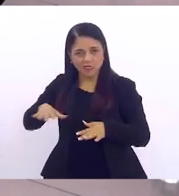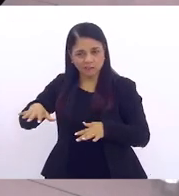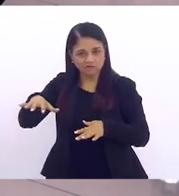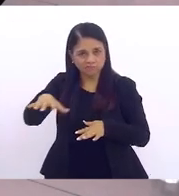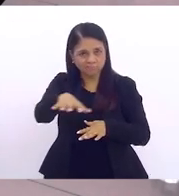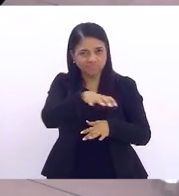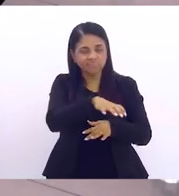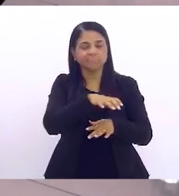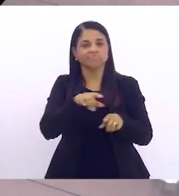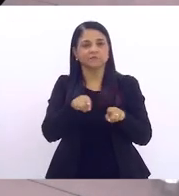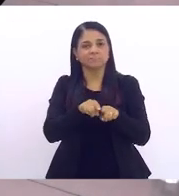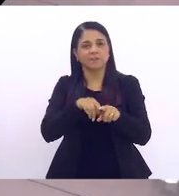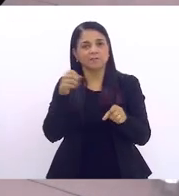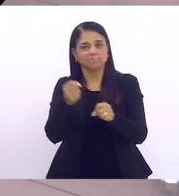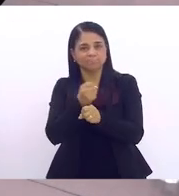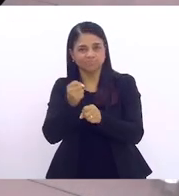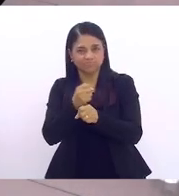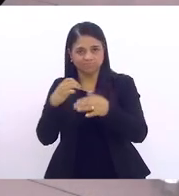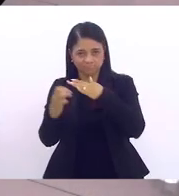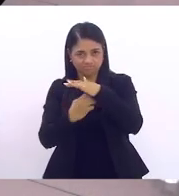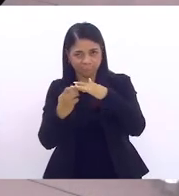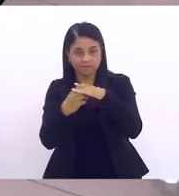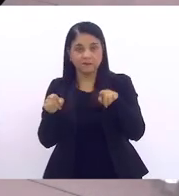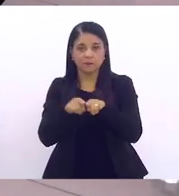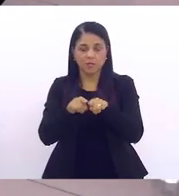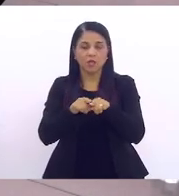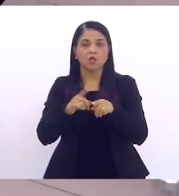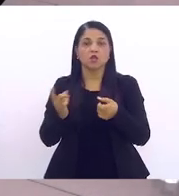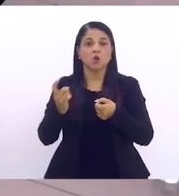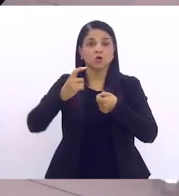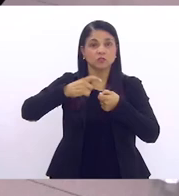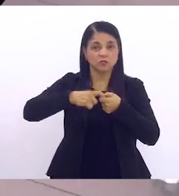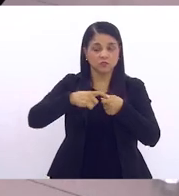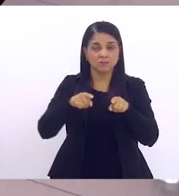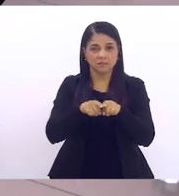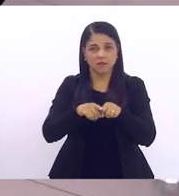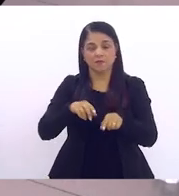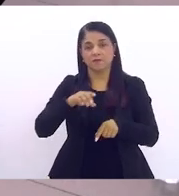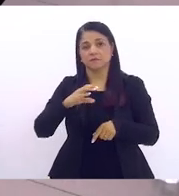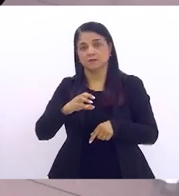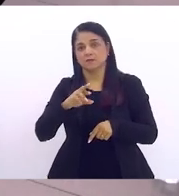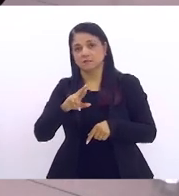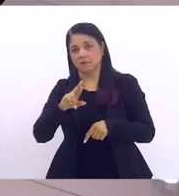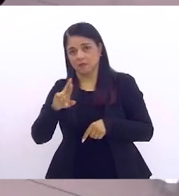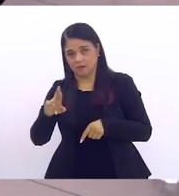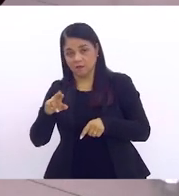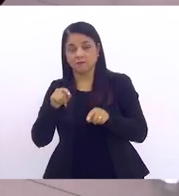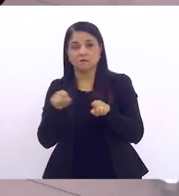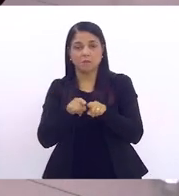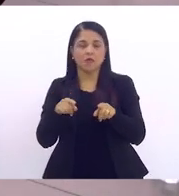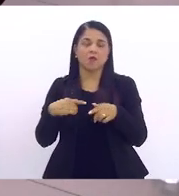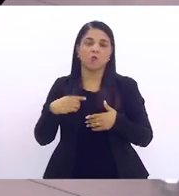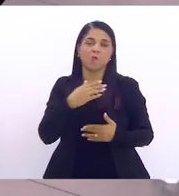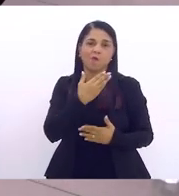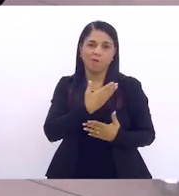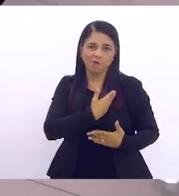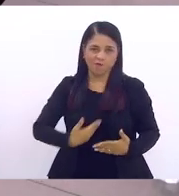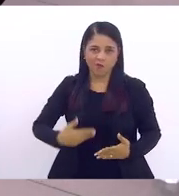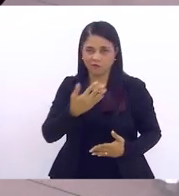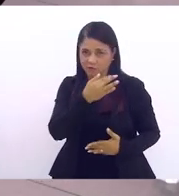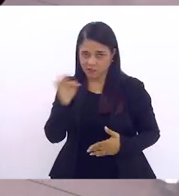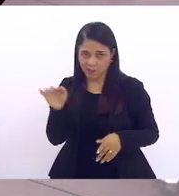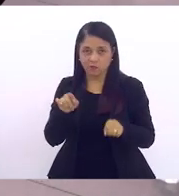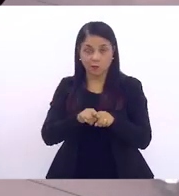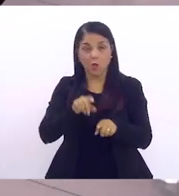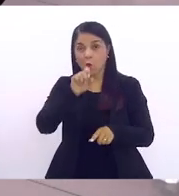construtoras outras concessionárias da CCR vieram para para nos ajudar a gente embarcou também o governo federal o próprio Ministério em 8